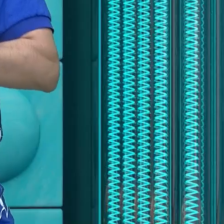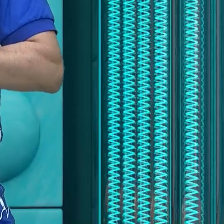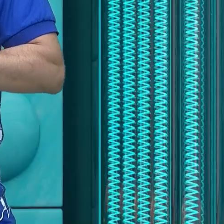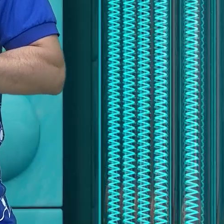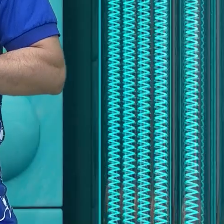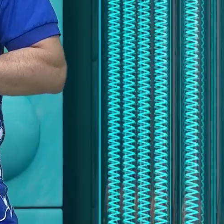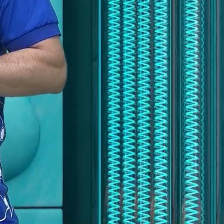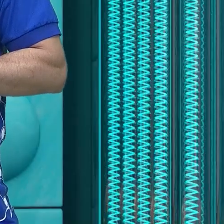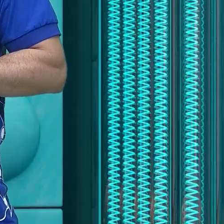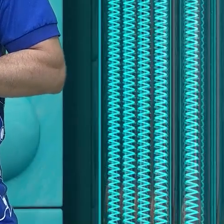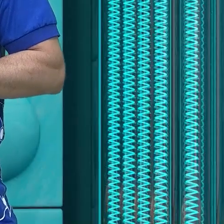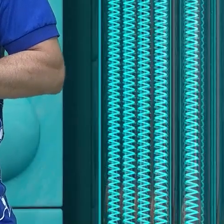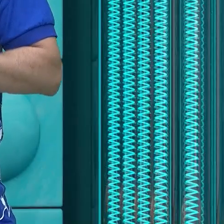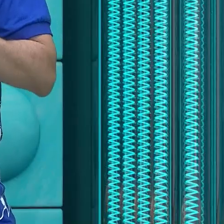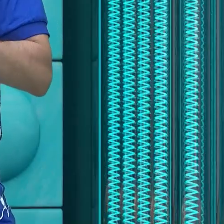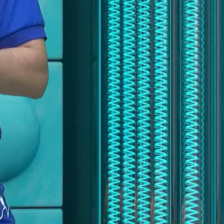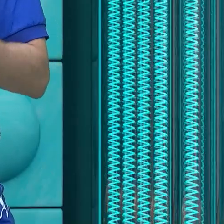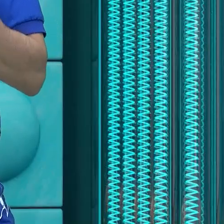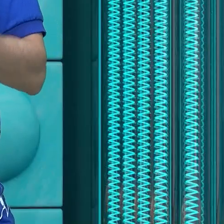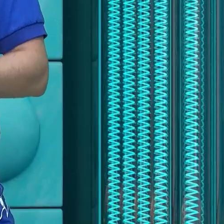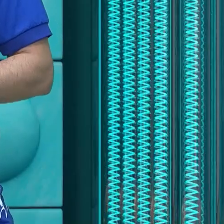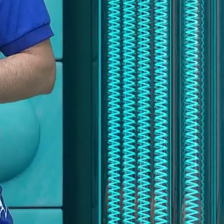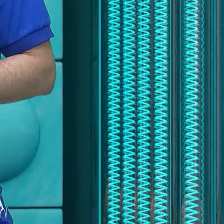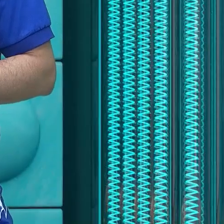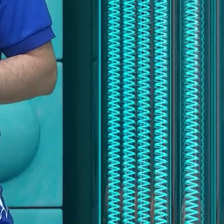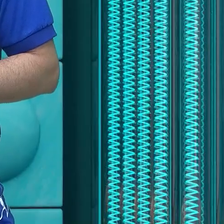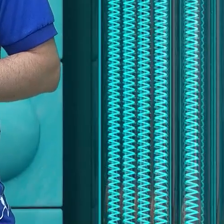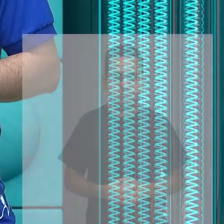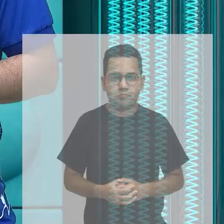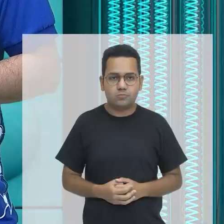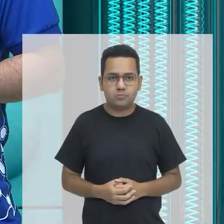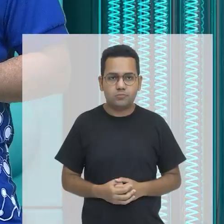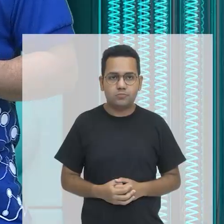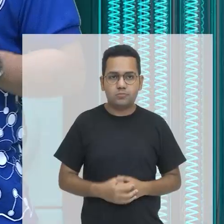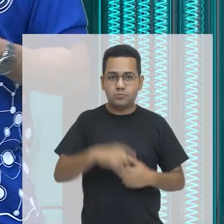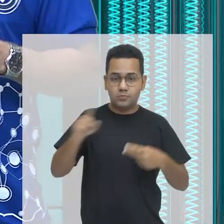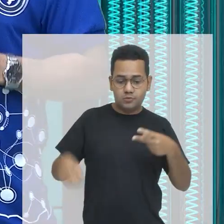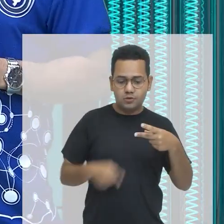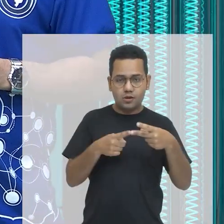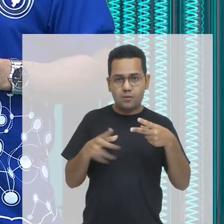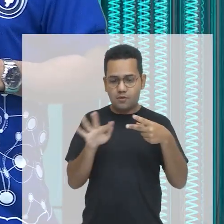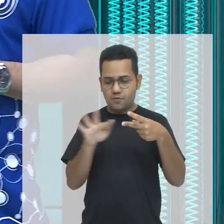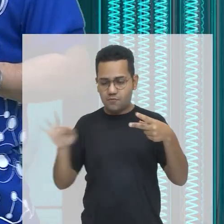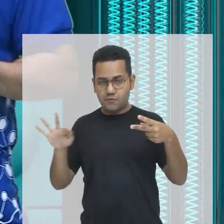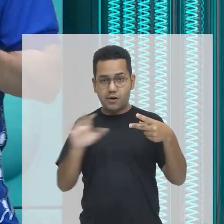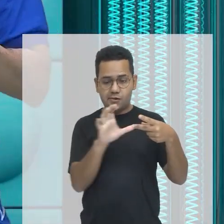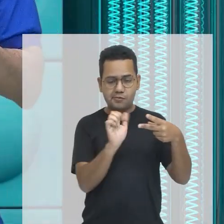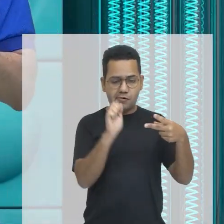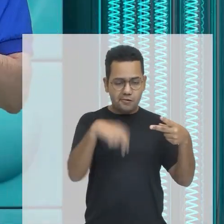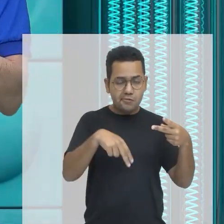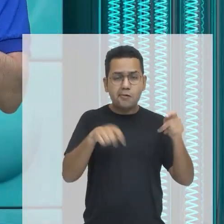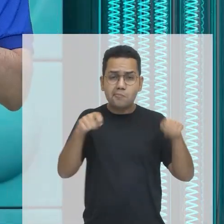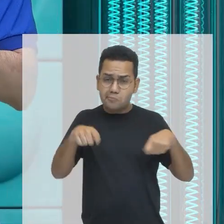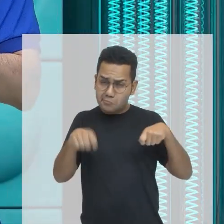ele também é um verbo modal, tá? Um verbo modal por característica, e nós utilizamos bastante ele, inclusive. Ele tem o mesmo sentido ali de